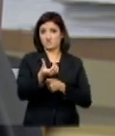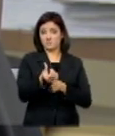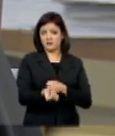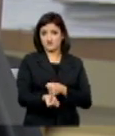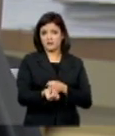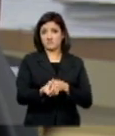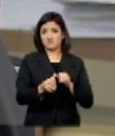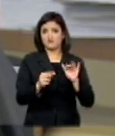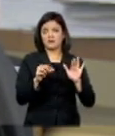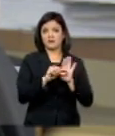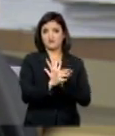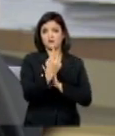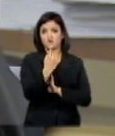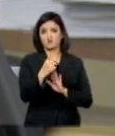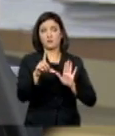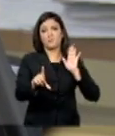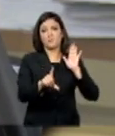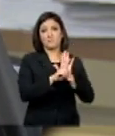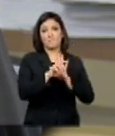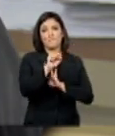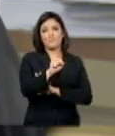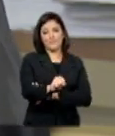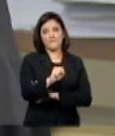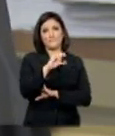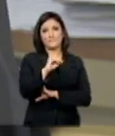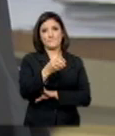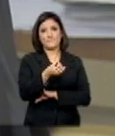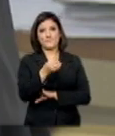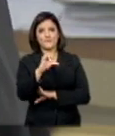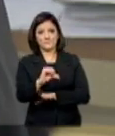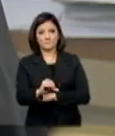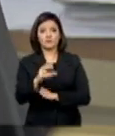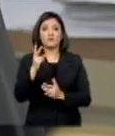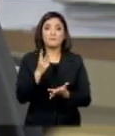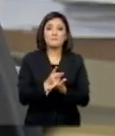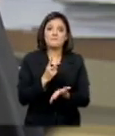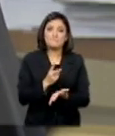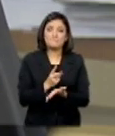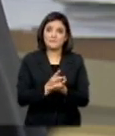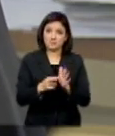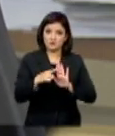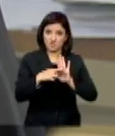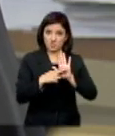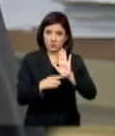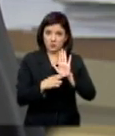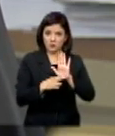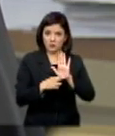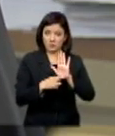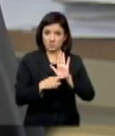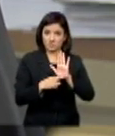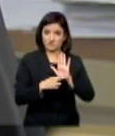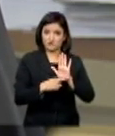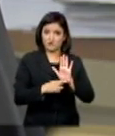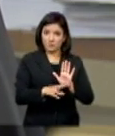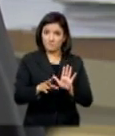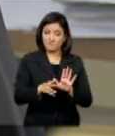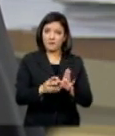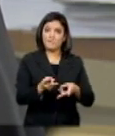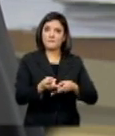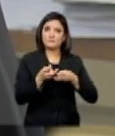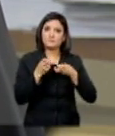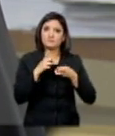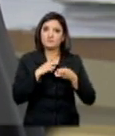8.069 aliás ainda que existente a referida norma legal entende se que tal direito estaria